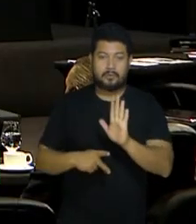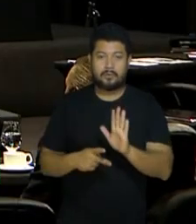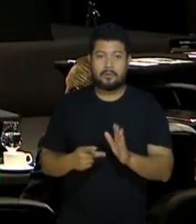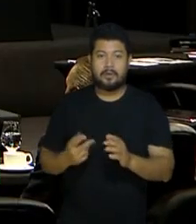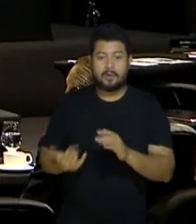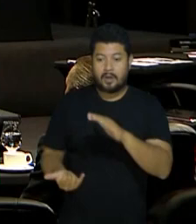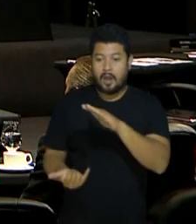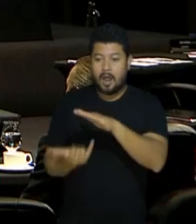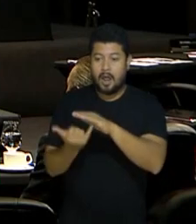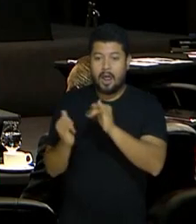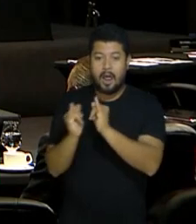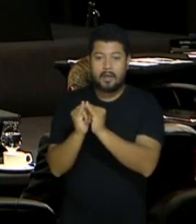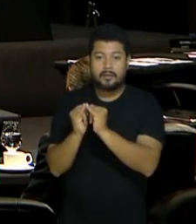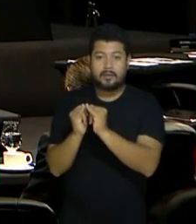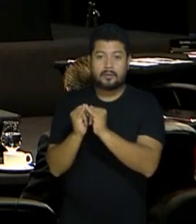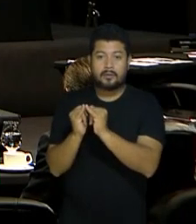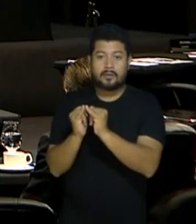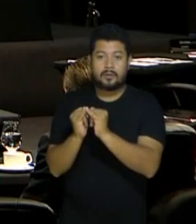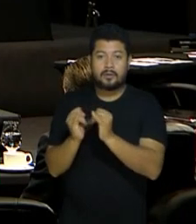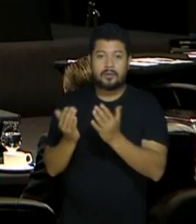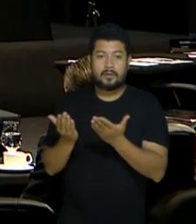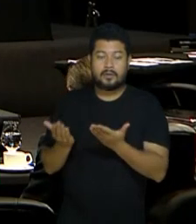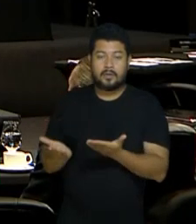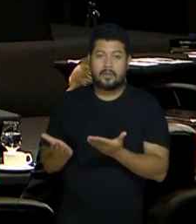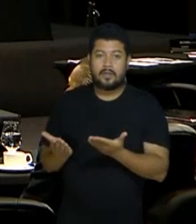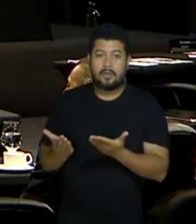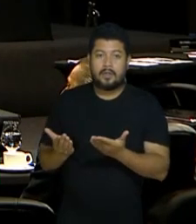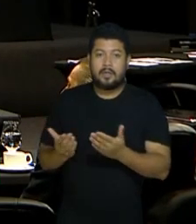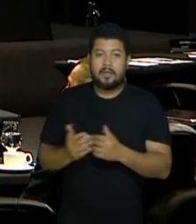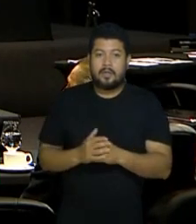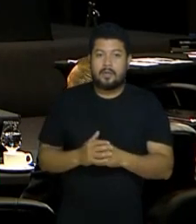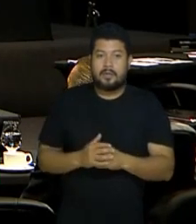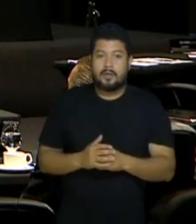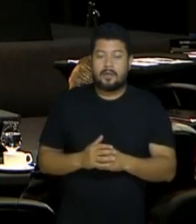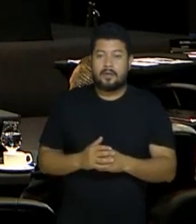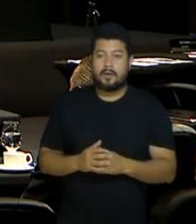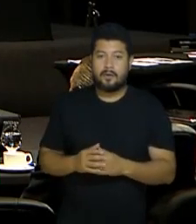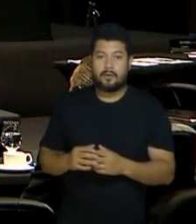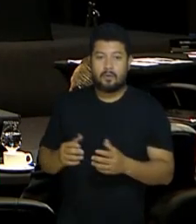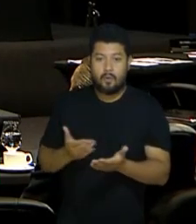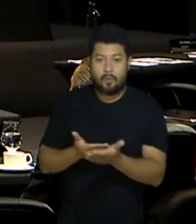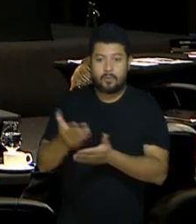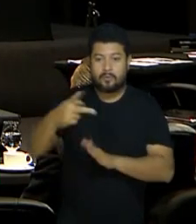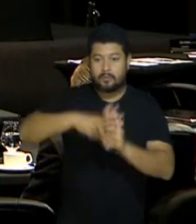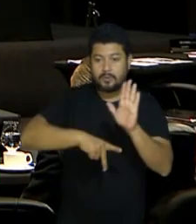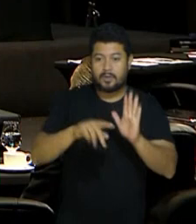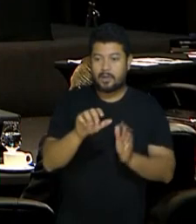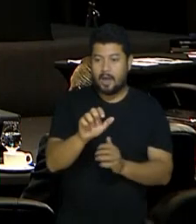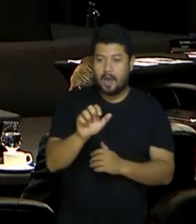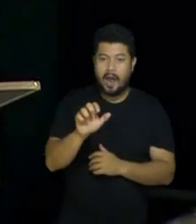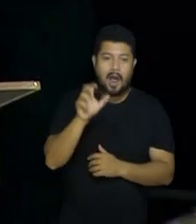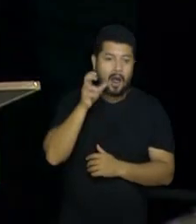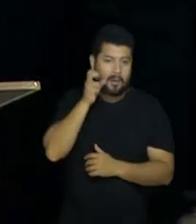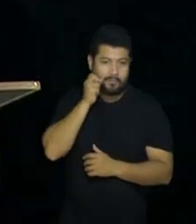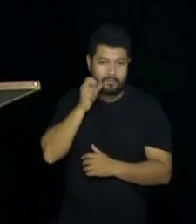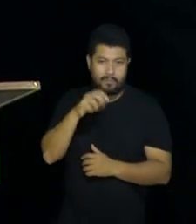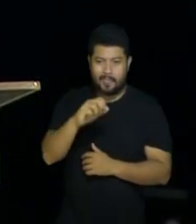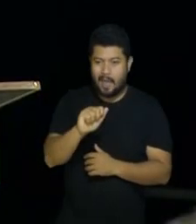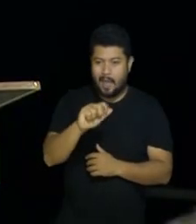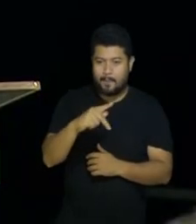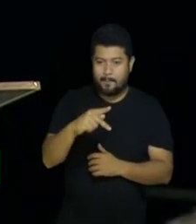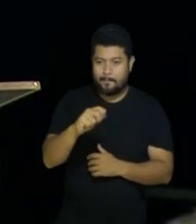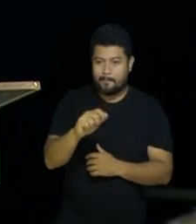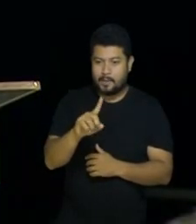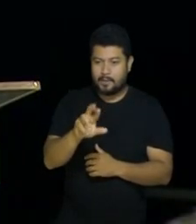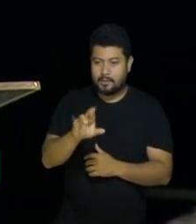então alavancou um projeto chamado Apadrinhe, que hoje mantém, é a principal